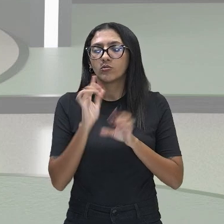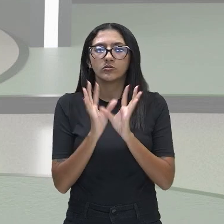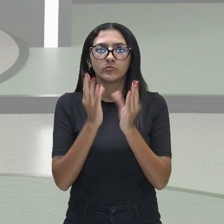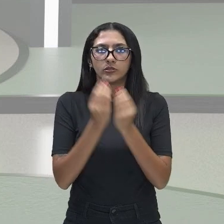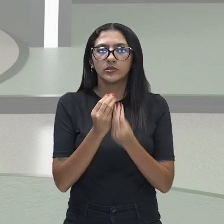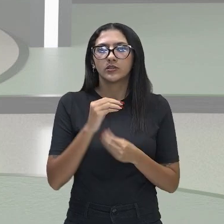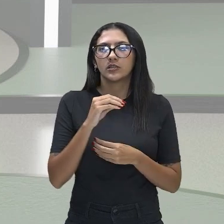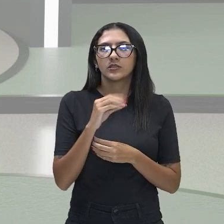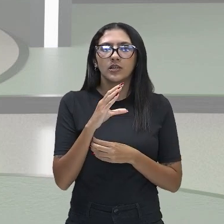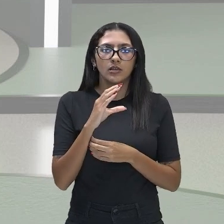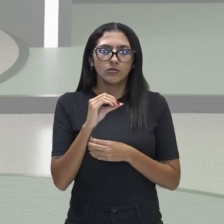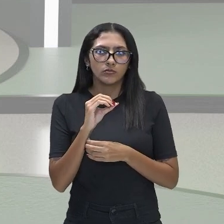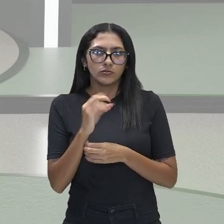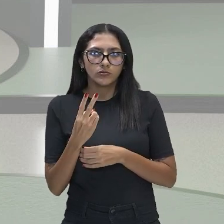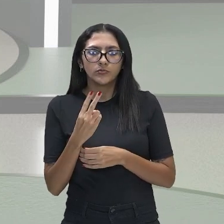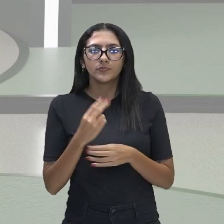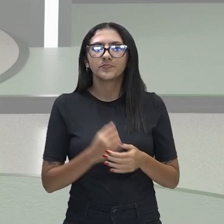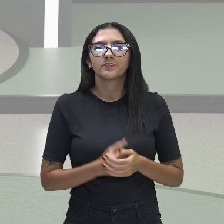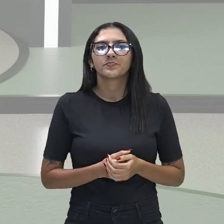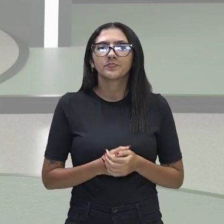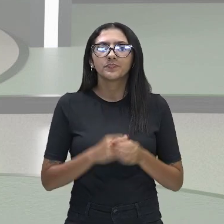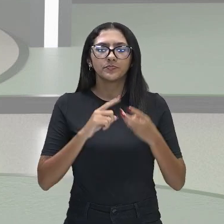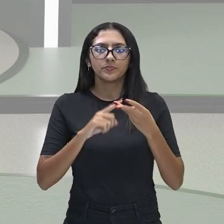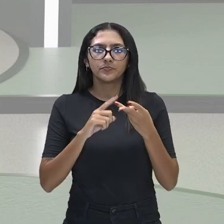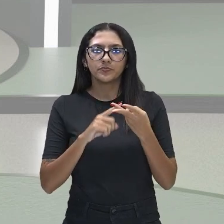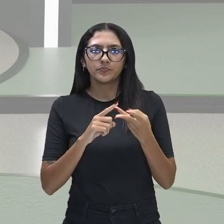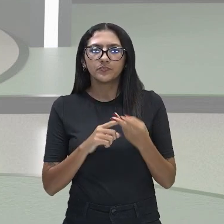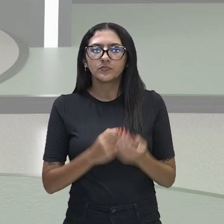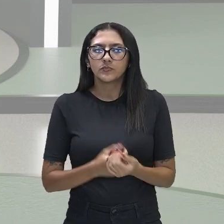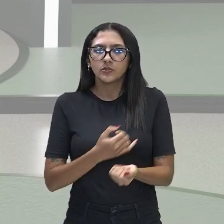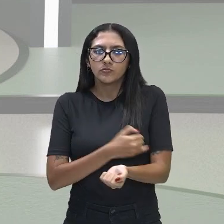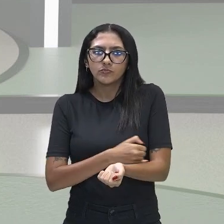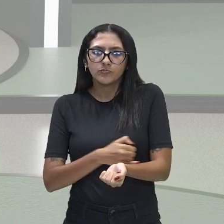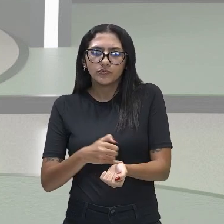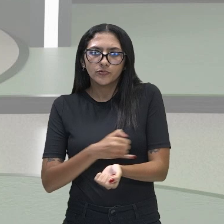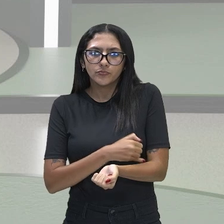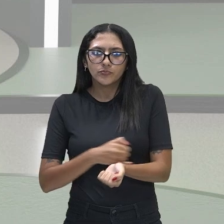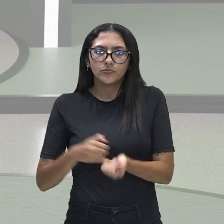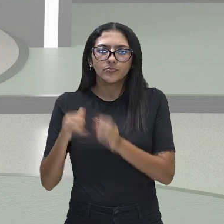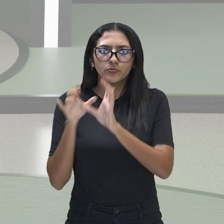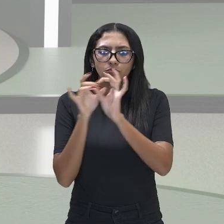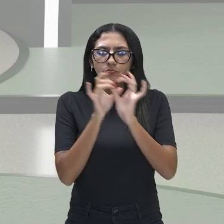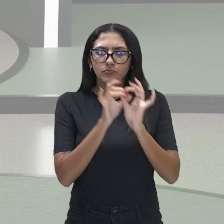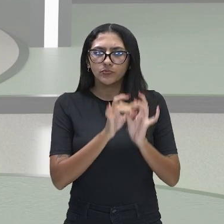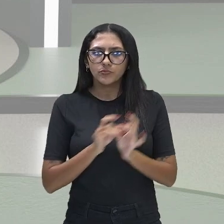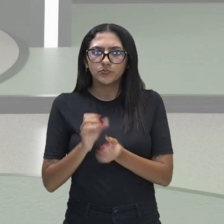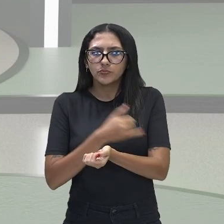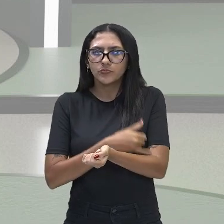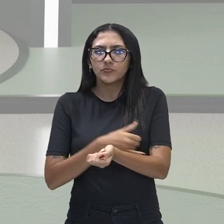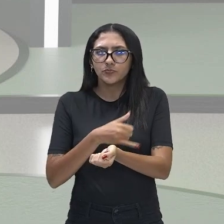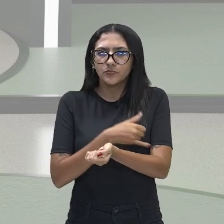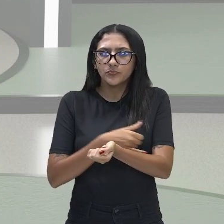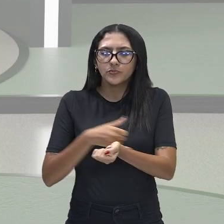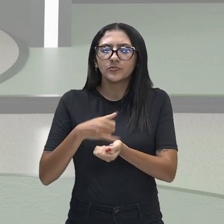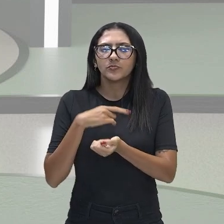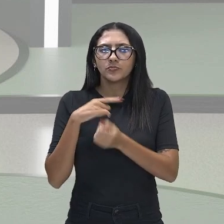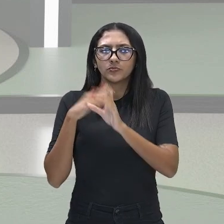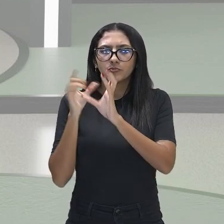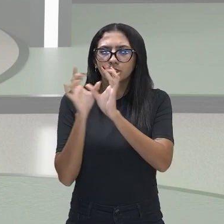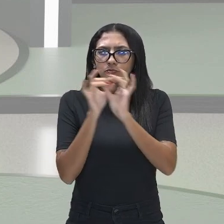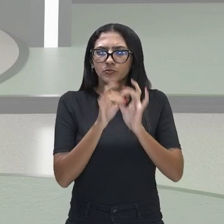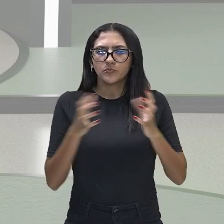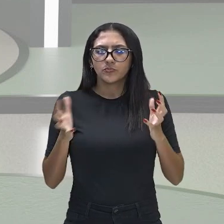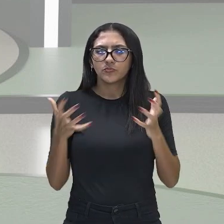os capilares vão fazer o quê? A ramificação, a conexão entre as veias e as